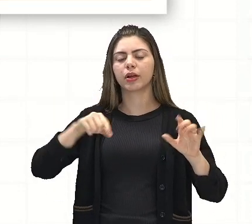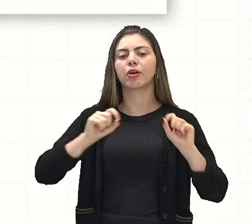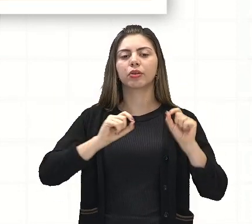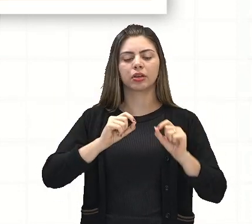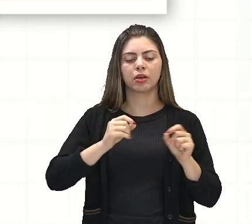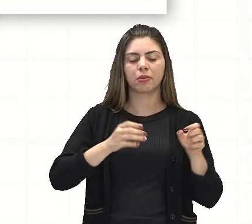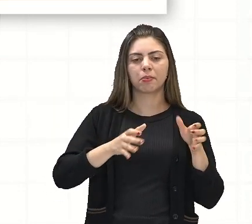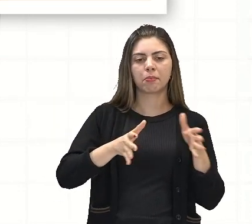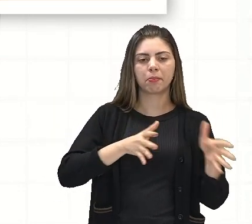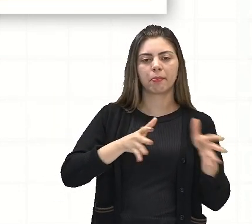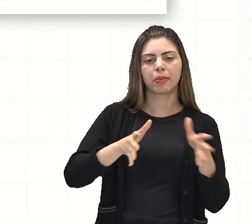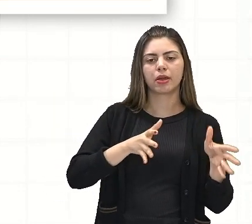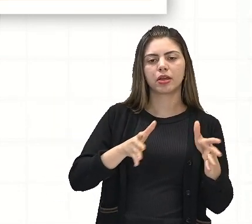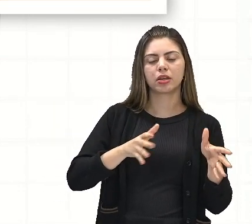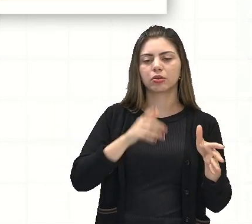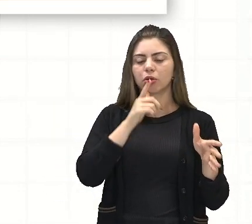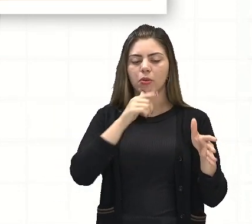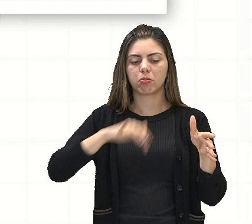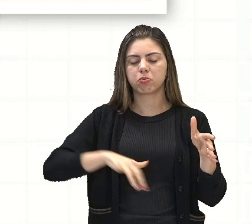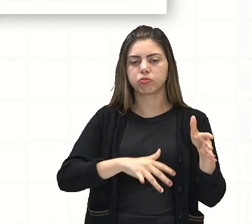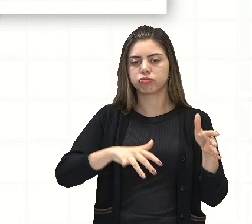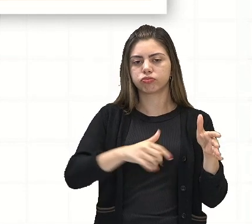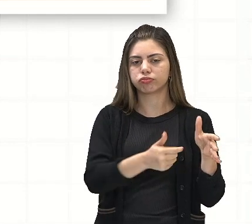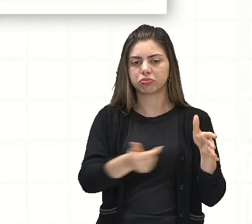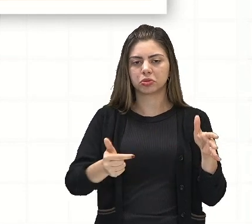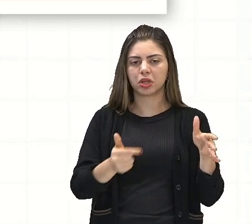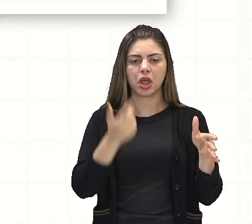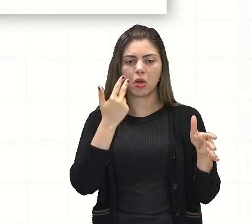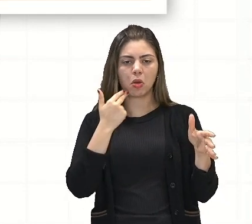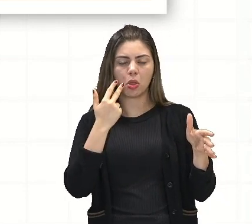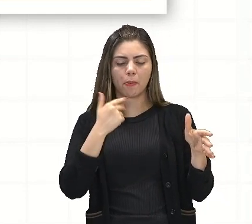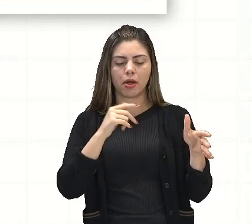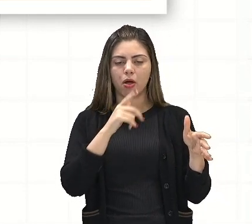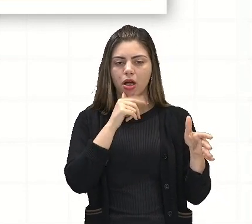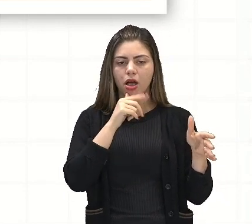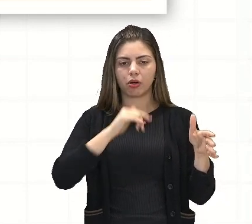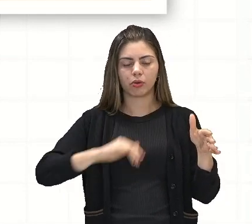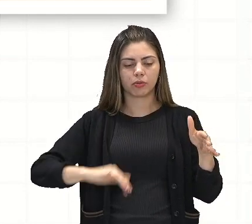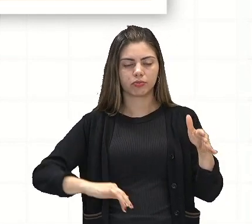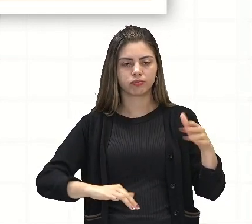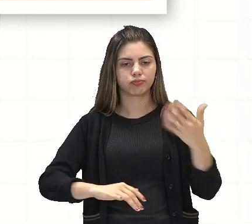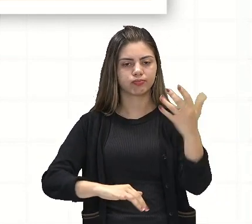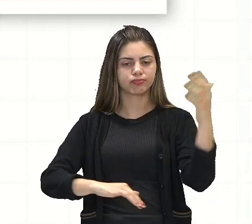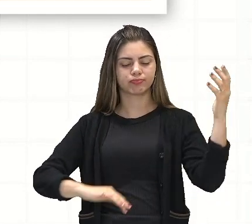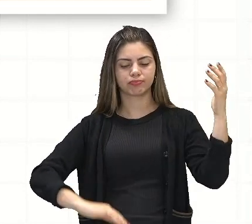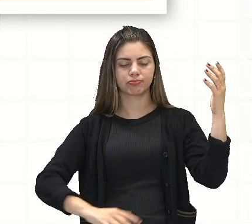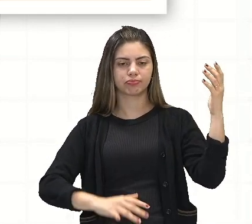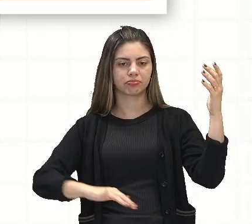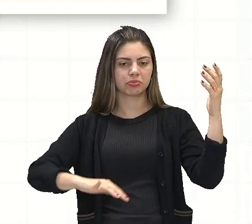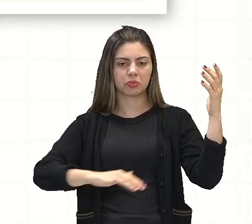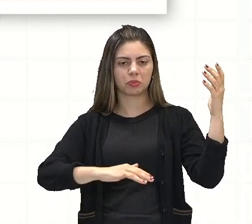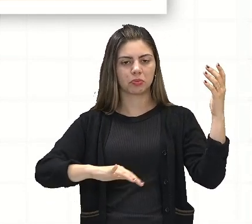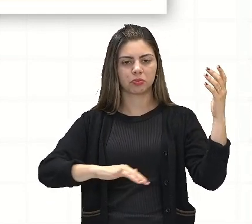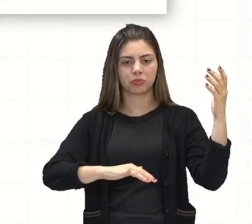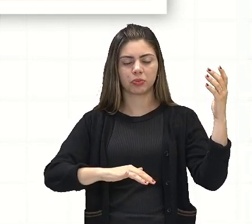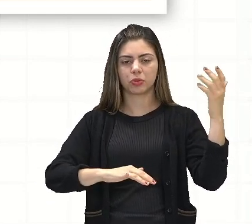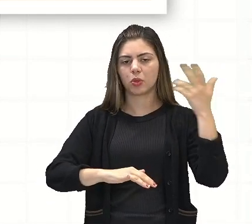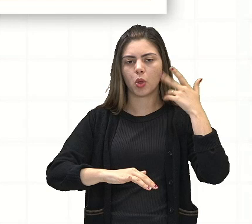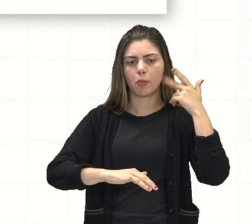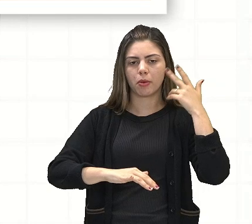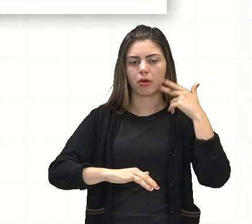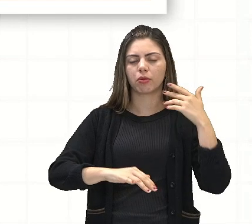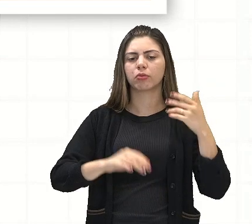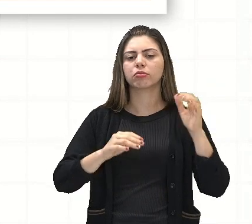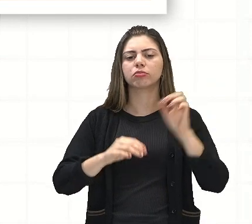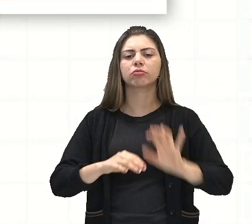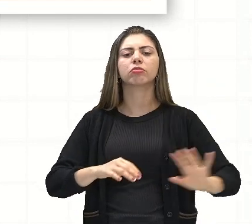cheia. Observem aqui que eu tenho o nível normal do rio, certo? E nessa imagem, mostra que